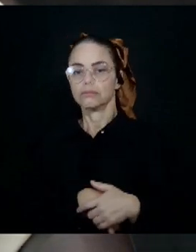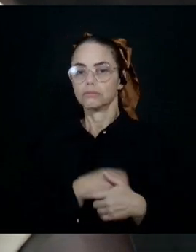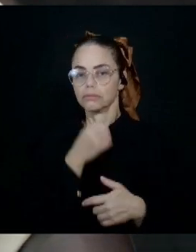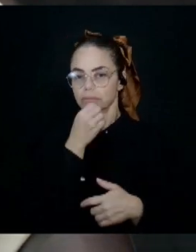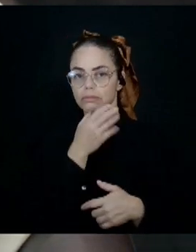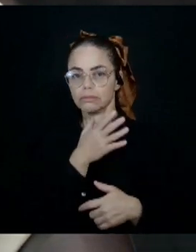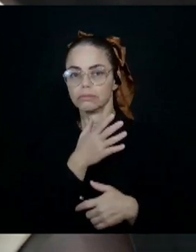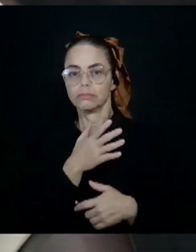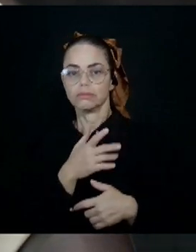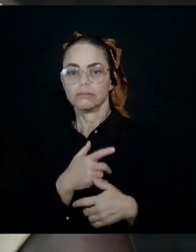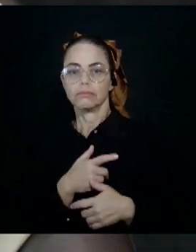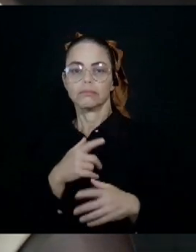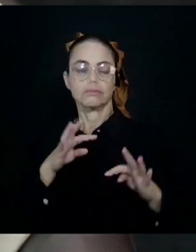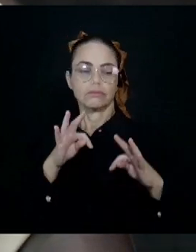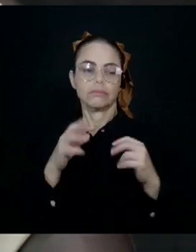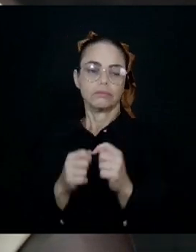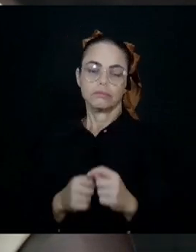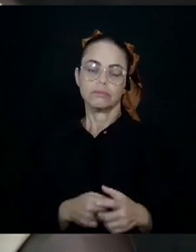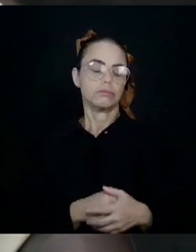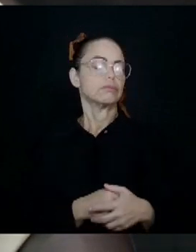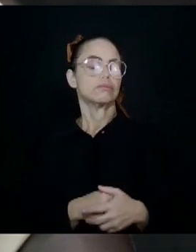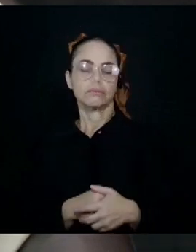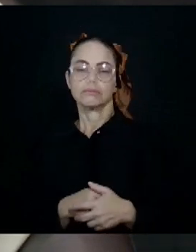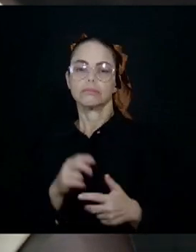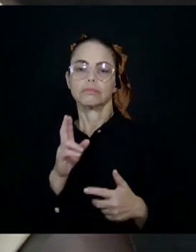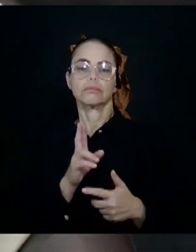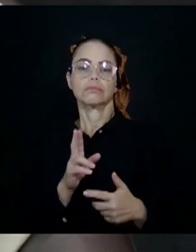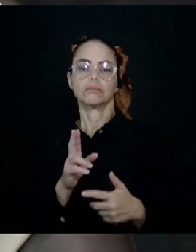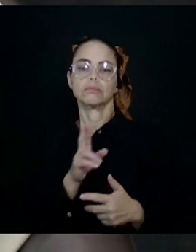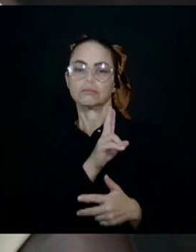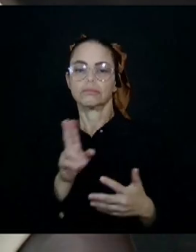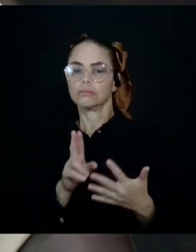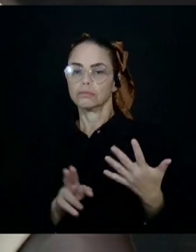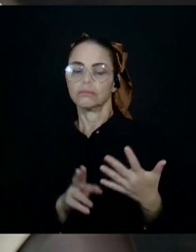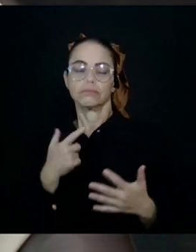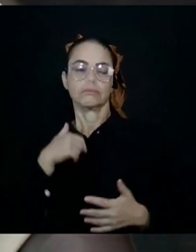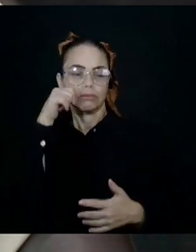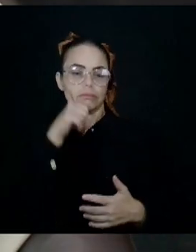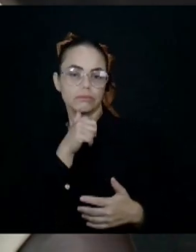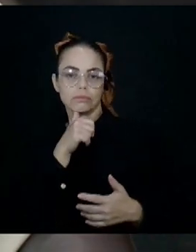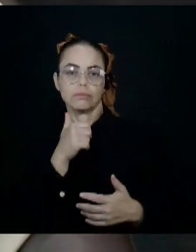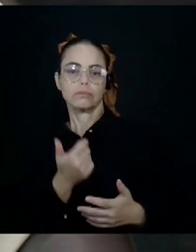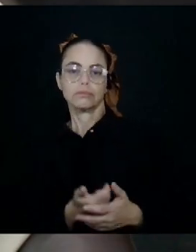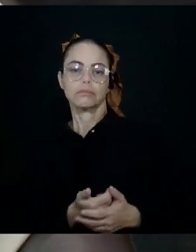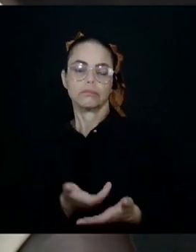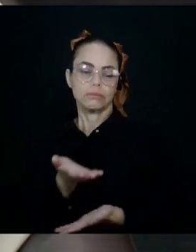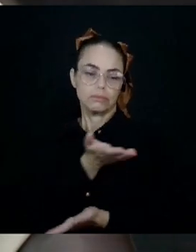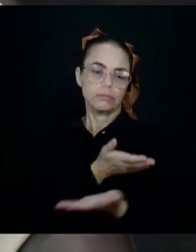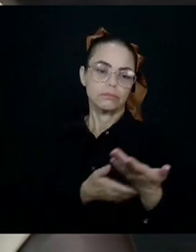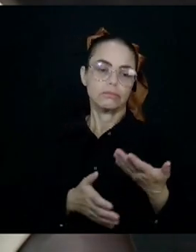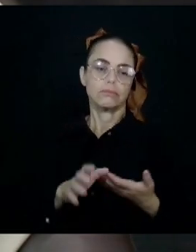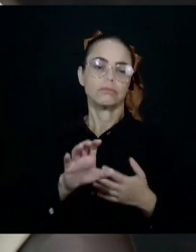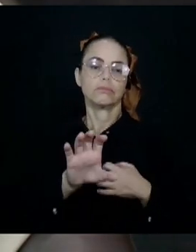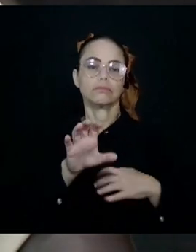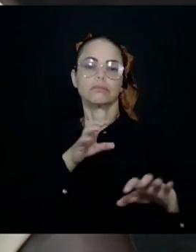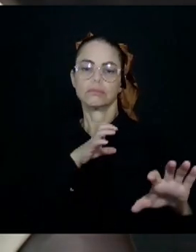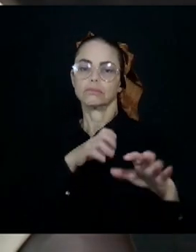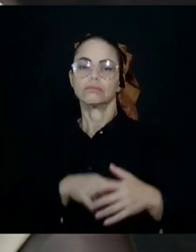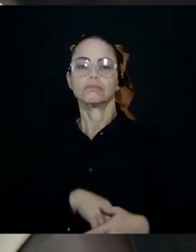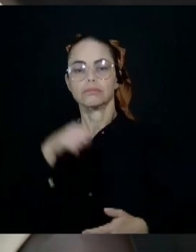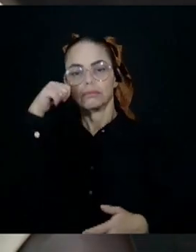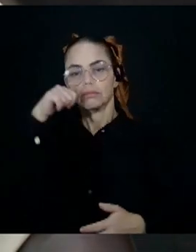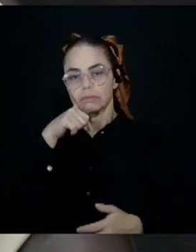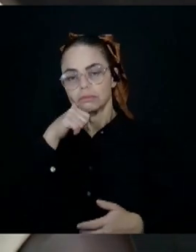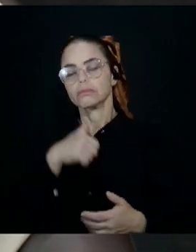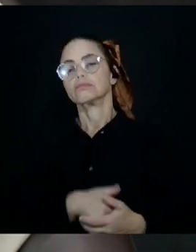em tudo, enfim, esses rótulos que existem. Então, se existe essa sororidade feminina, tudo se